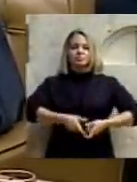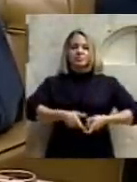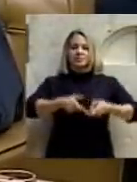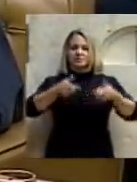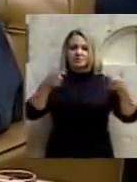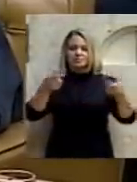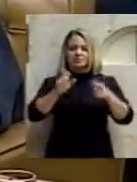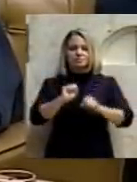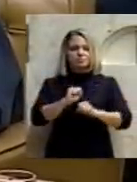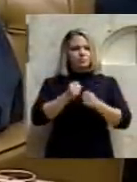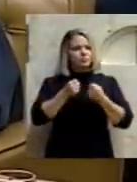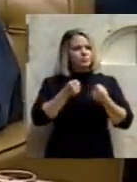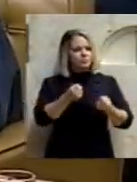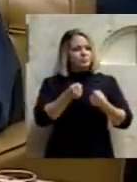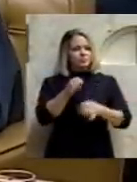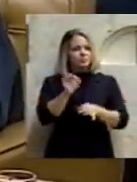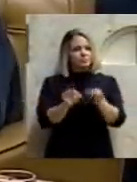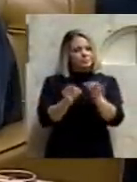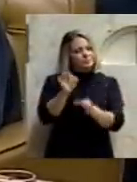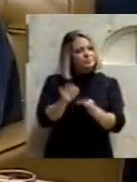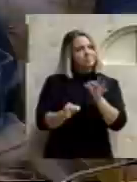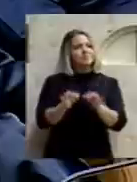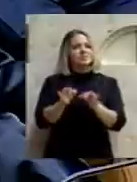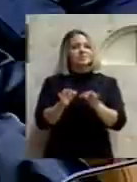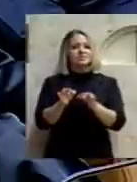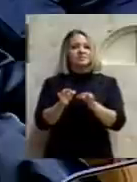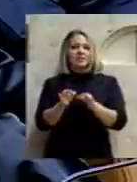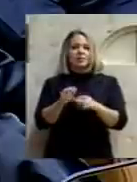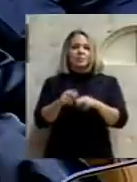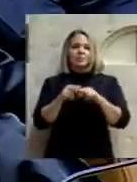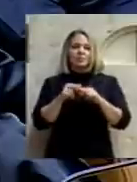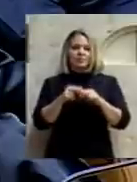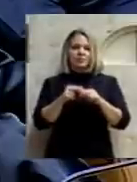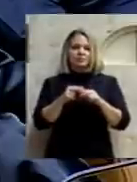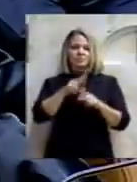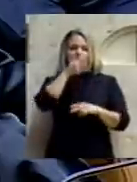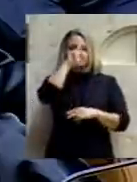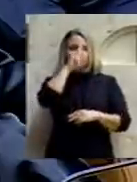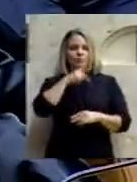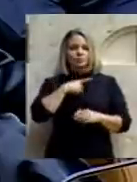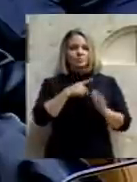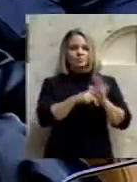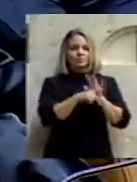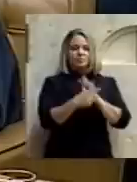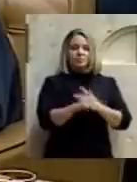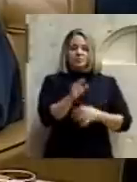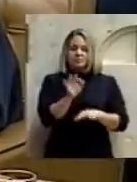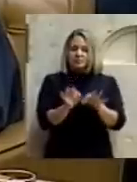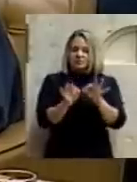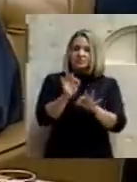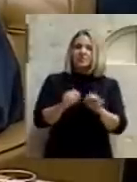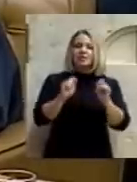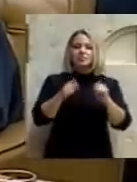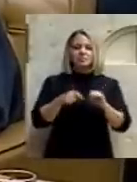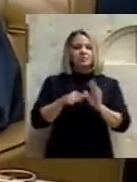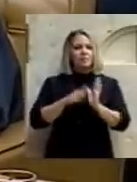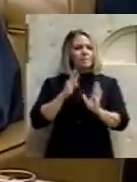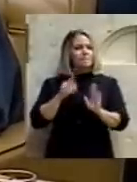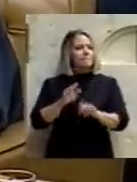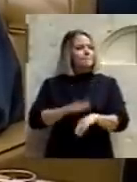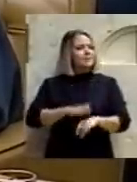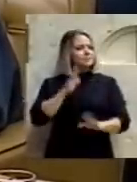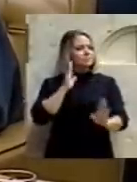crescimento dos poderes judiciais, de forma que, em razão de sua maior autonomia, o judiciário torna-se mais